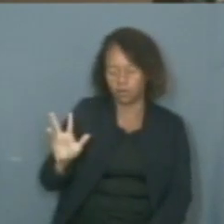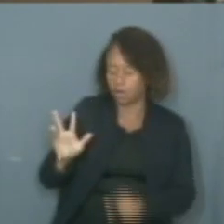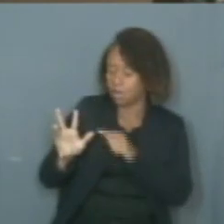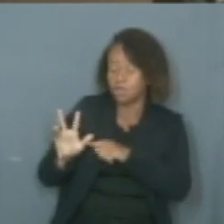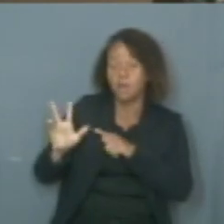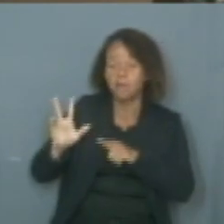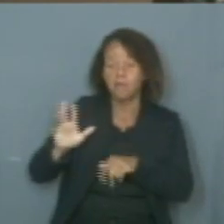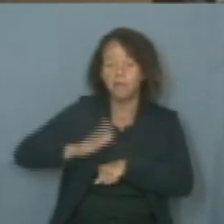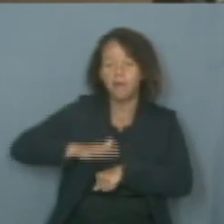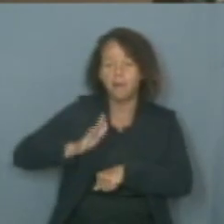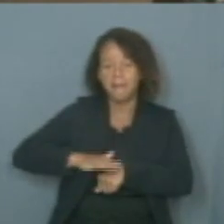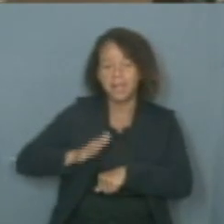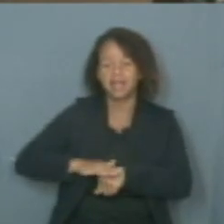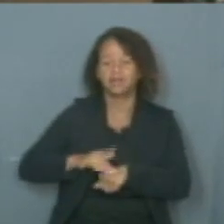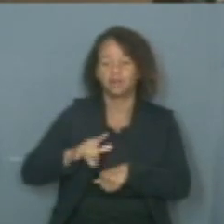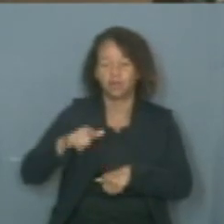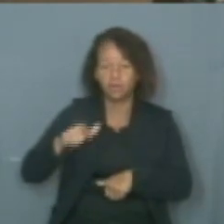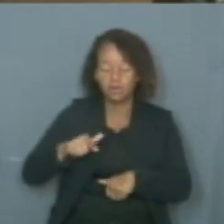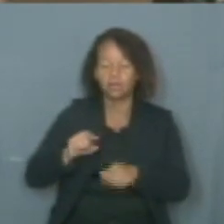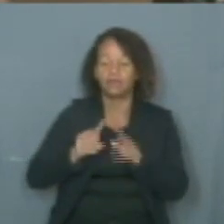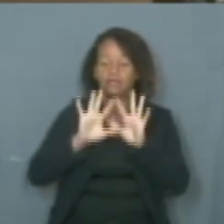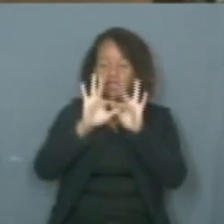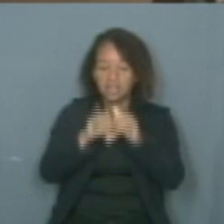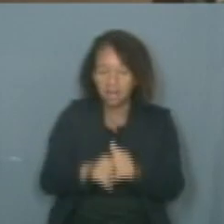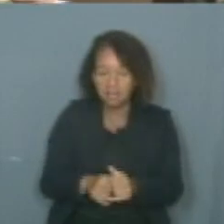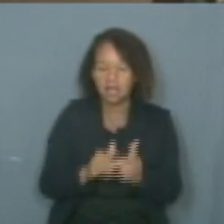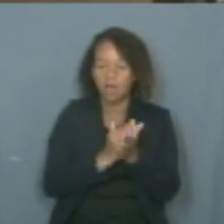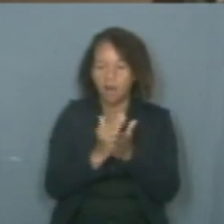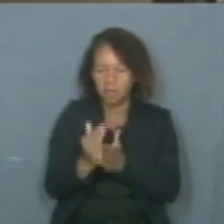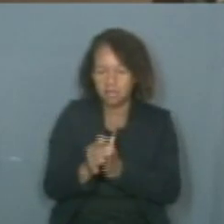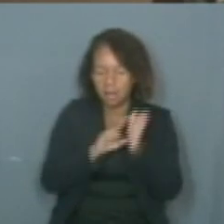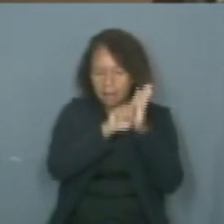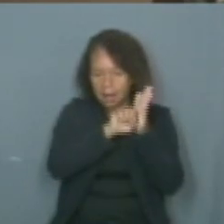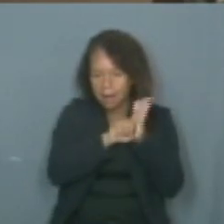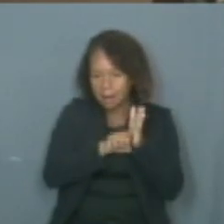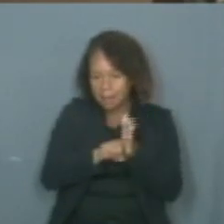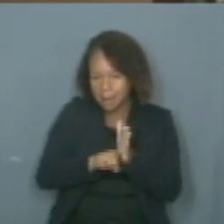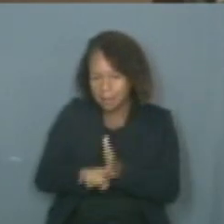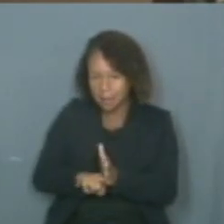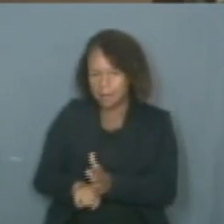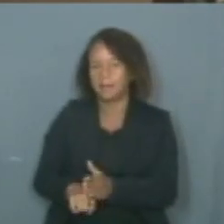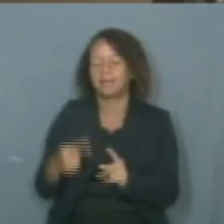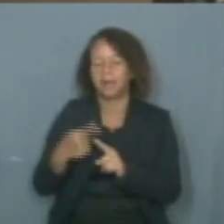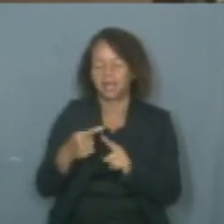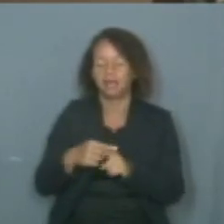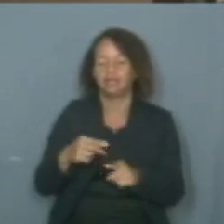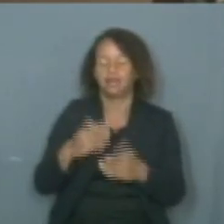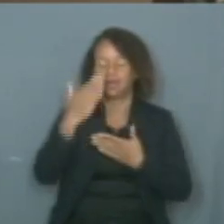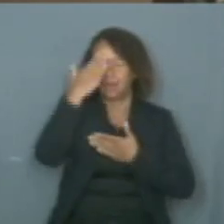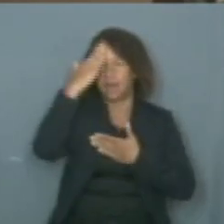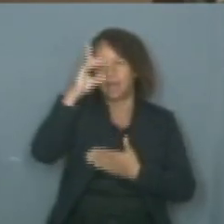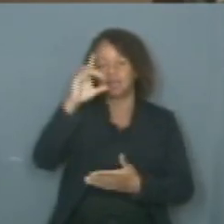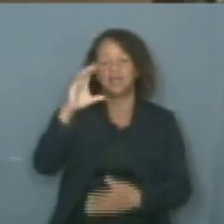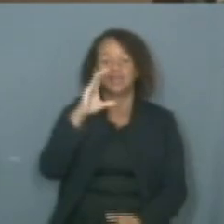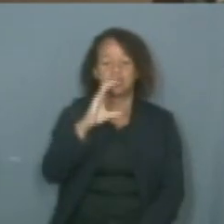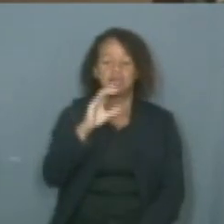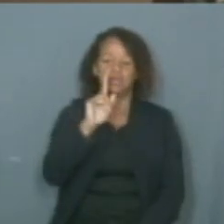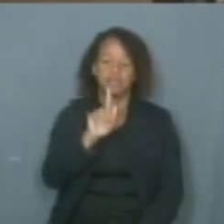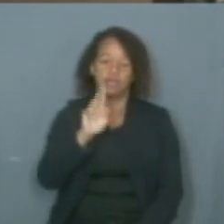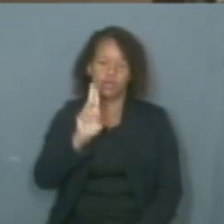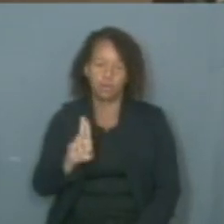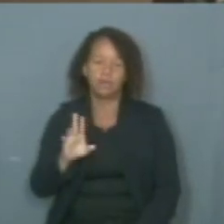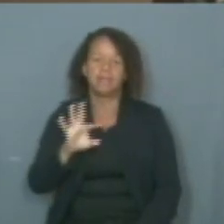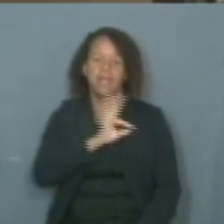Lula se pudesse finalmente começar as investigações, porque foi graças à CGU e à